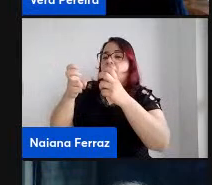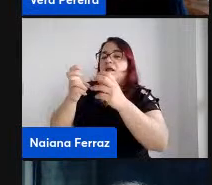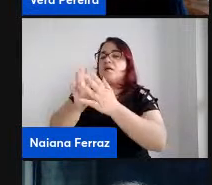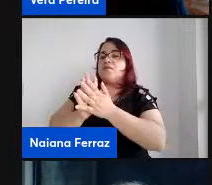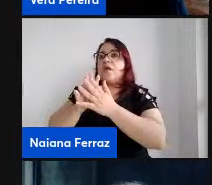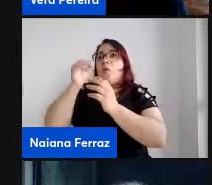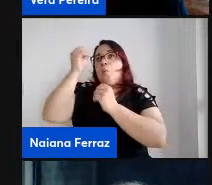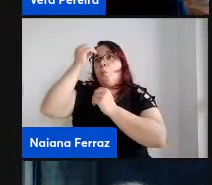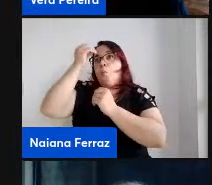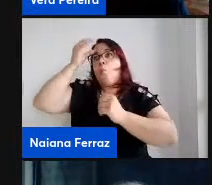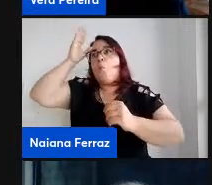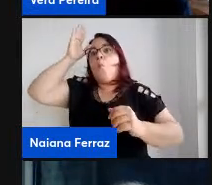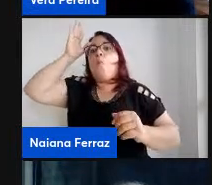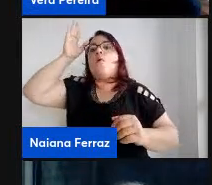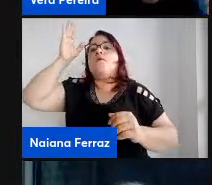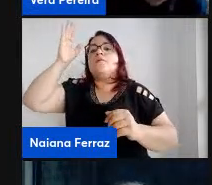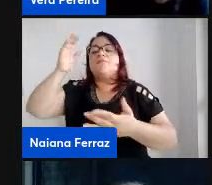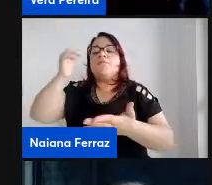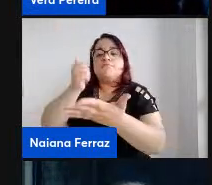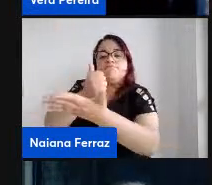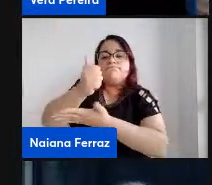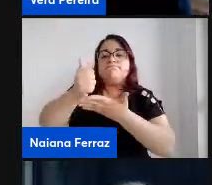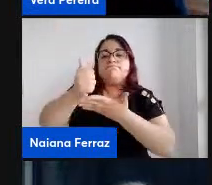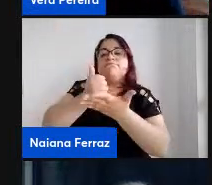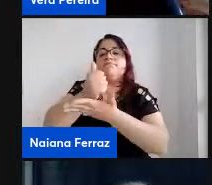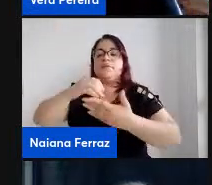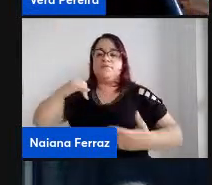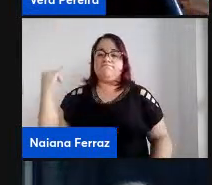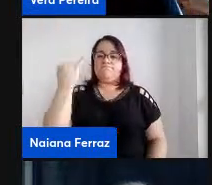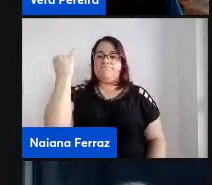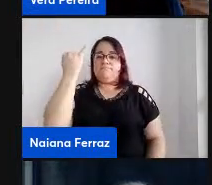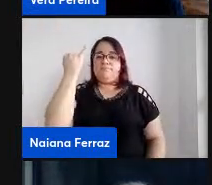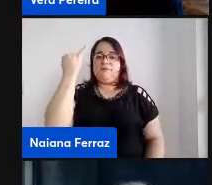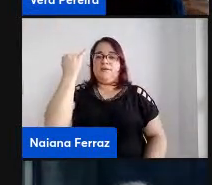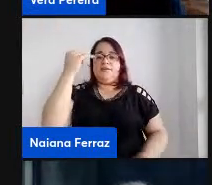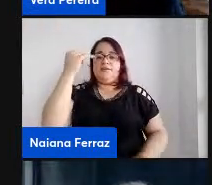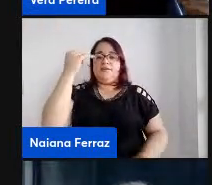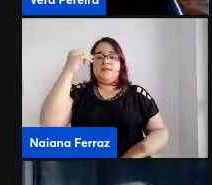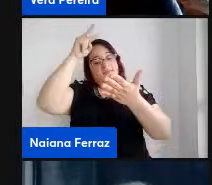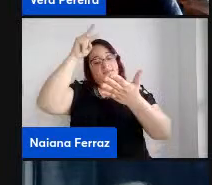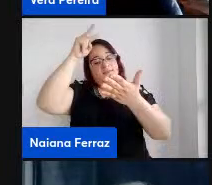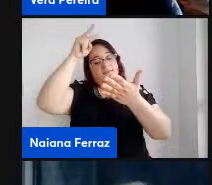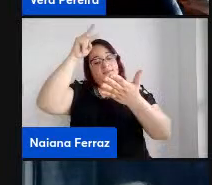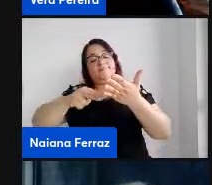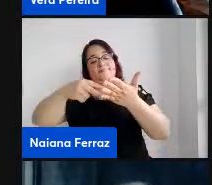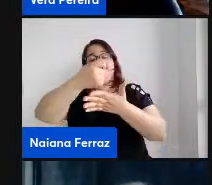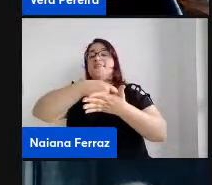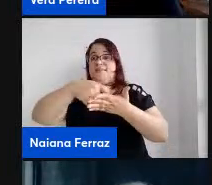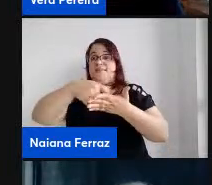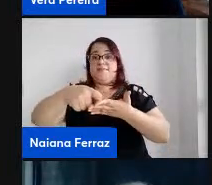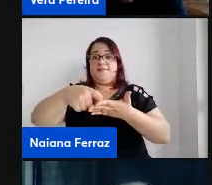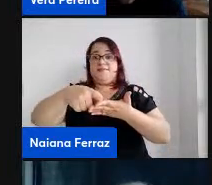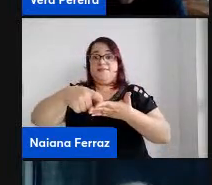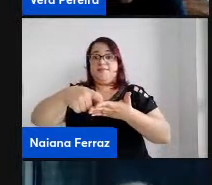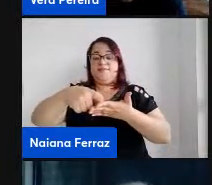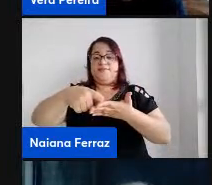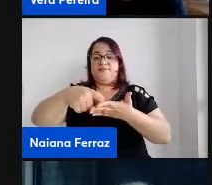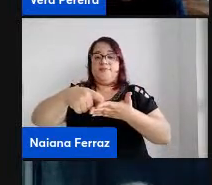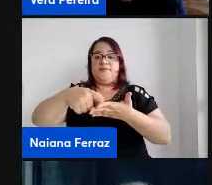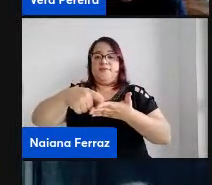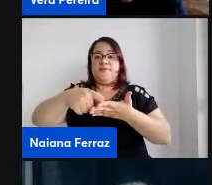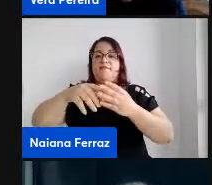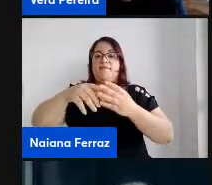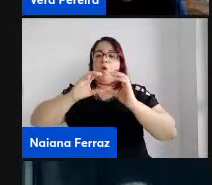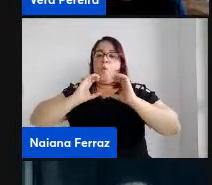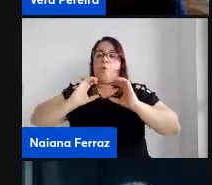em evidência de que ler e escrever é um comportamento novo na